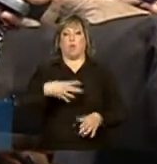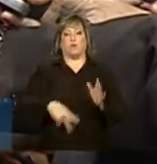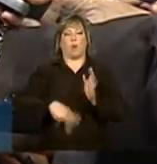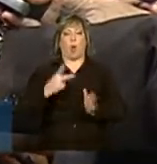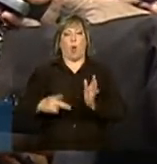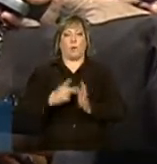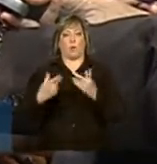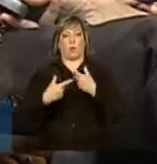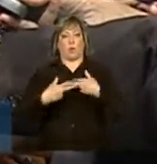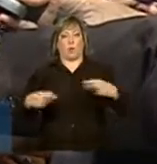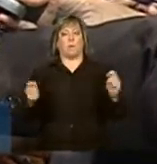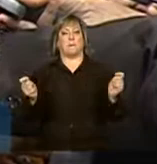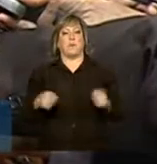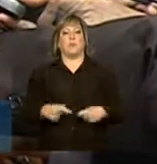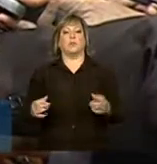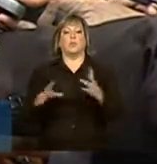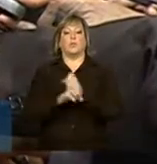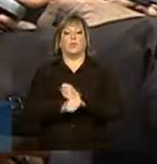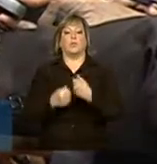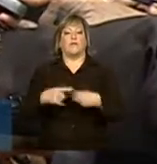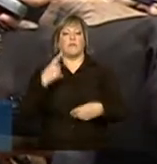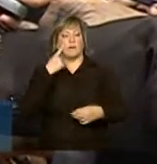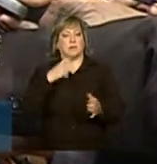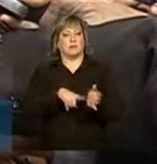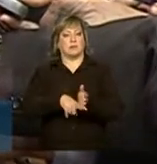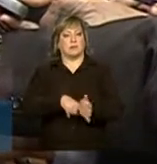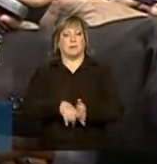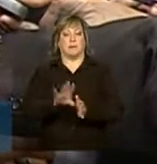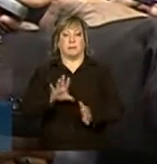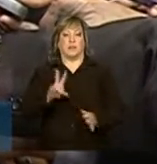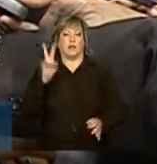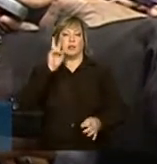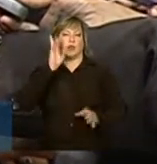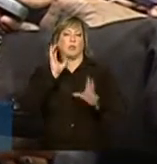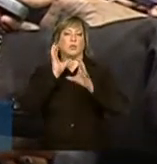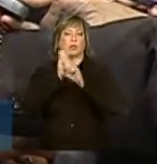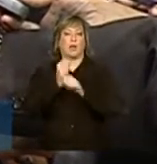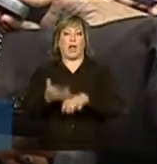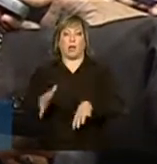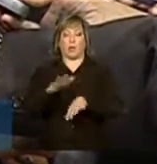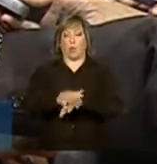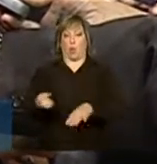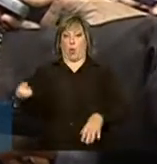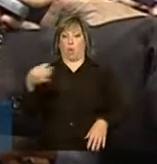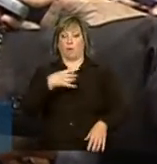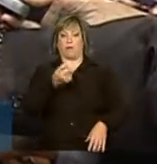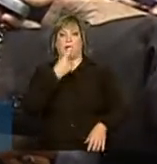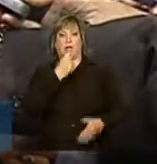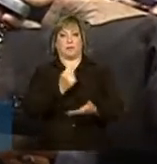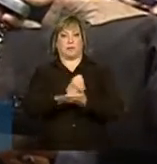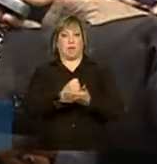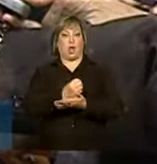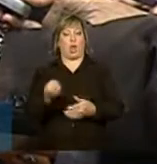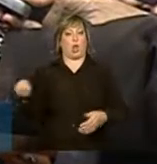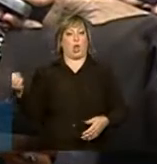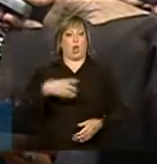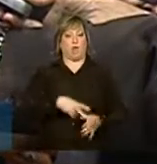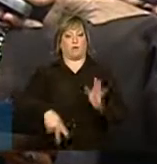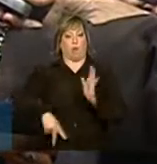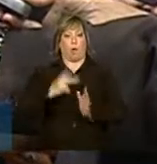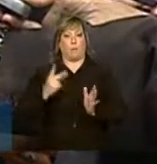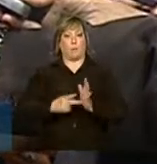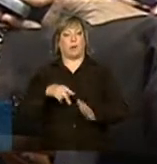podem significar de mais custos. Historicamente, a inclusão de novos medicamentos, de novas cirurgias,